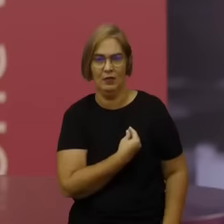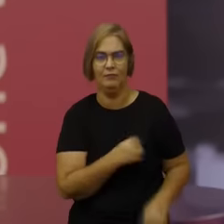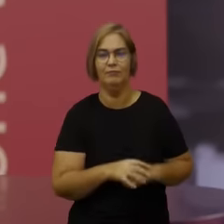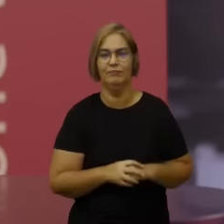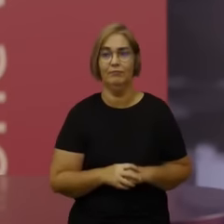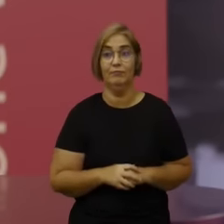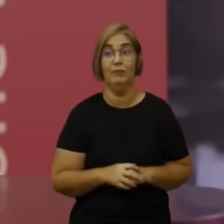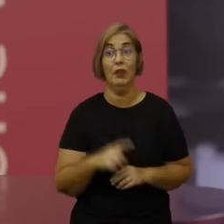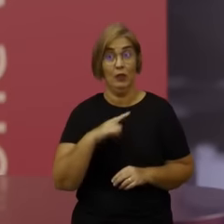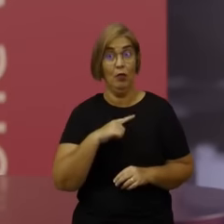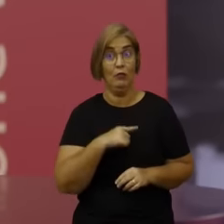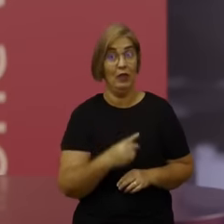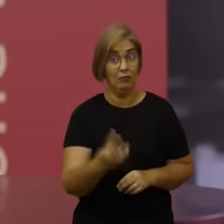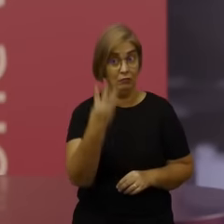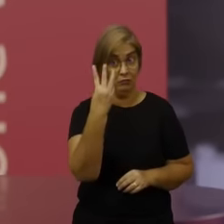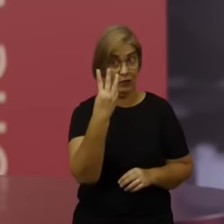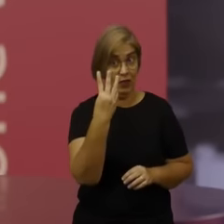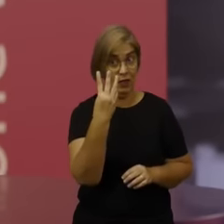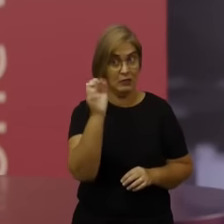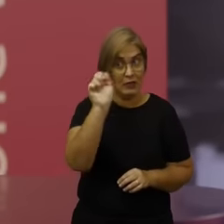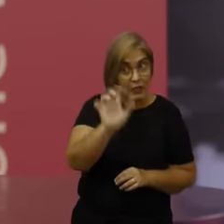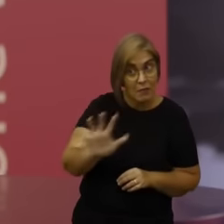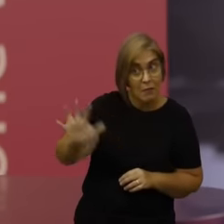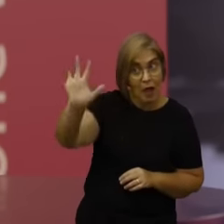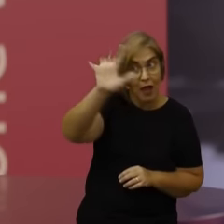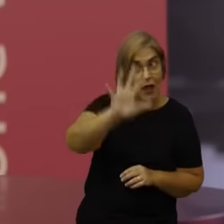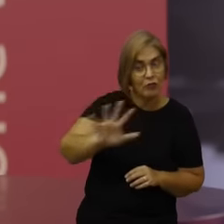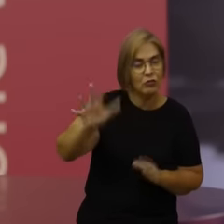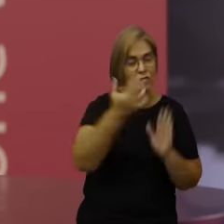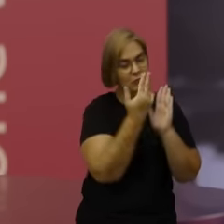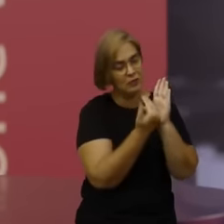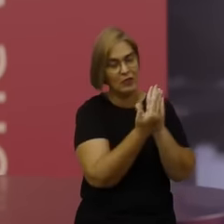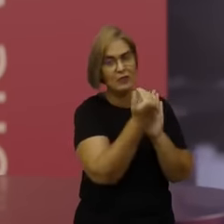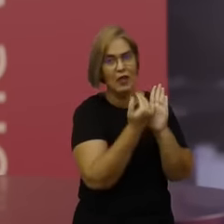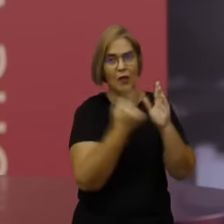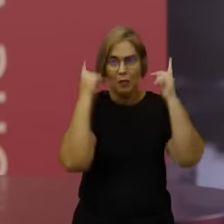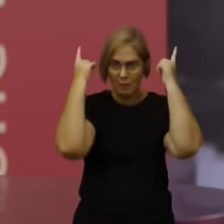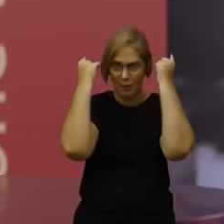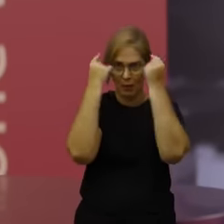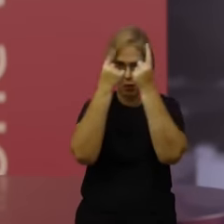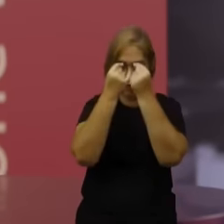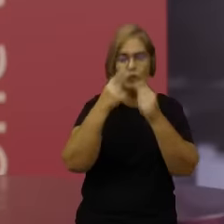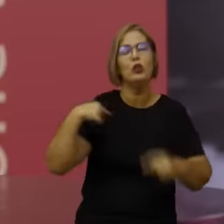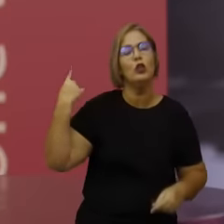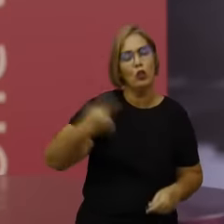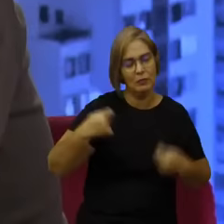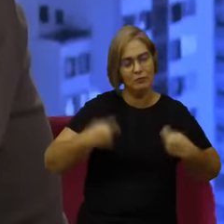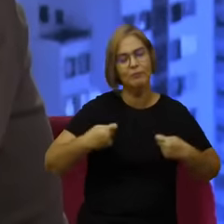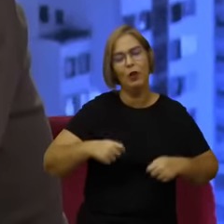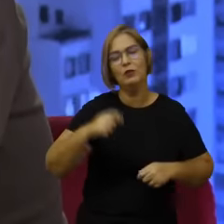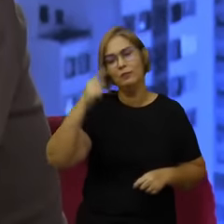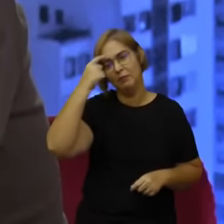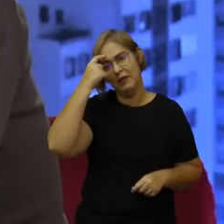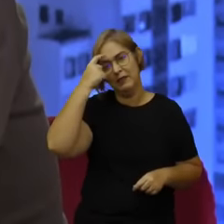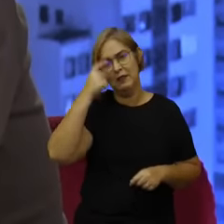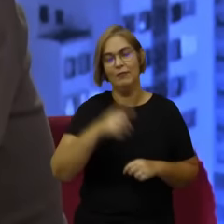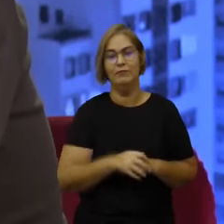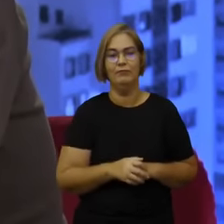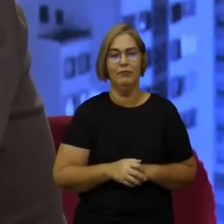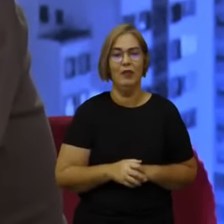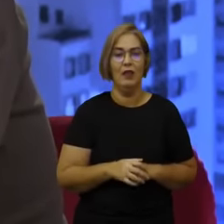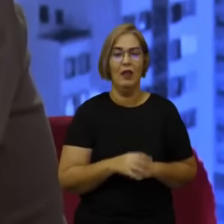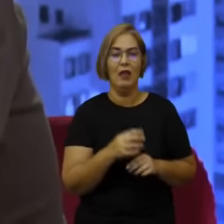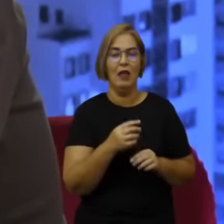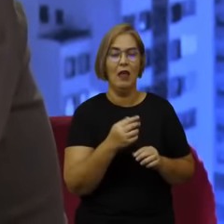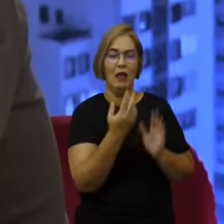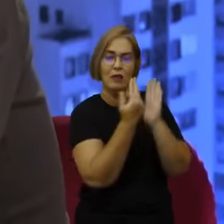três figuras aqui que nós podemos pensar, três figuras mitológicas gregas, justamente a figura das Danaides.